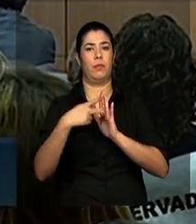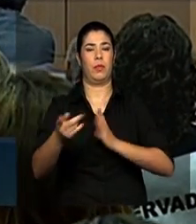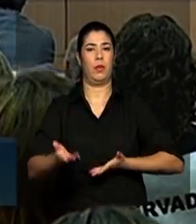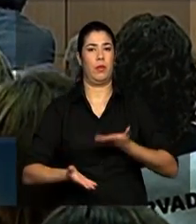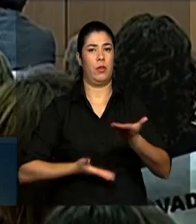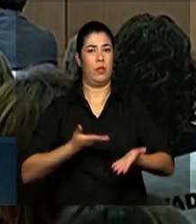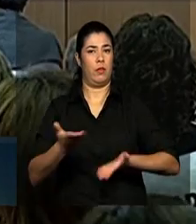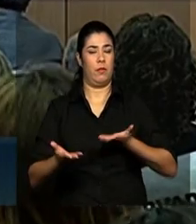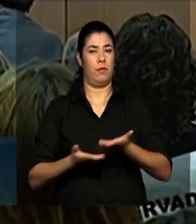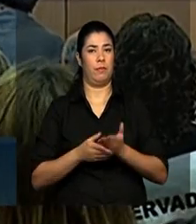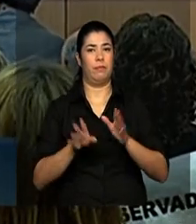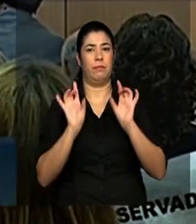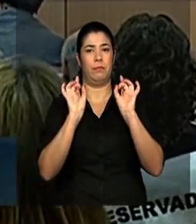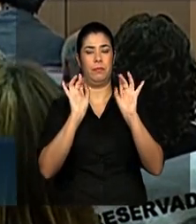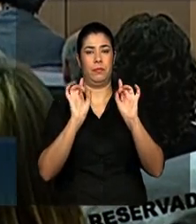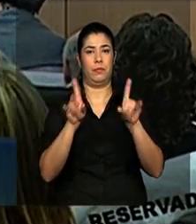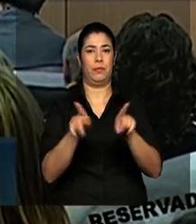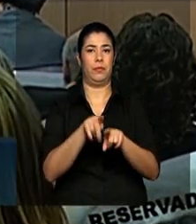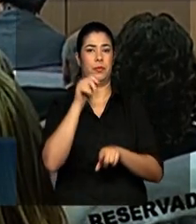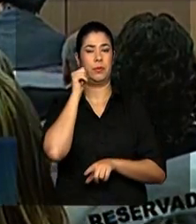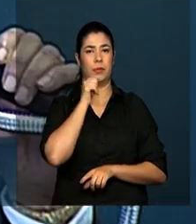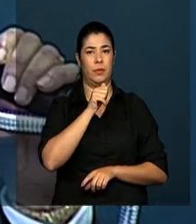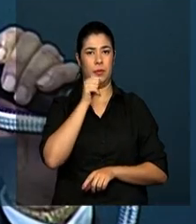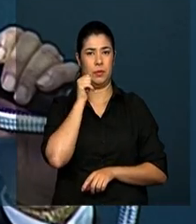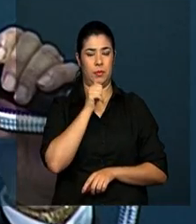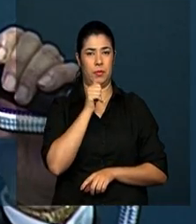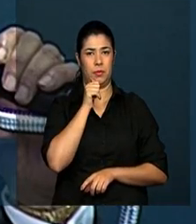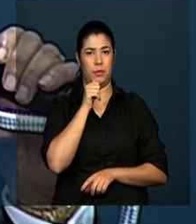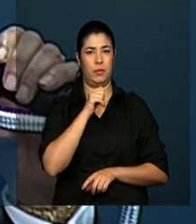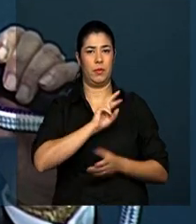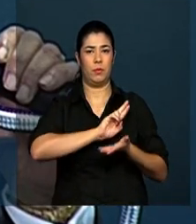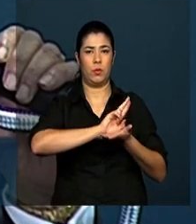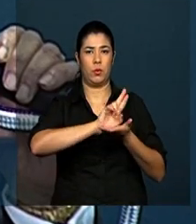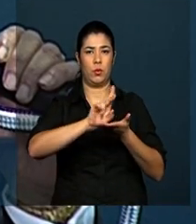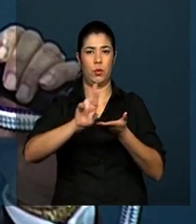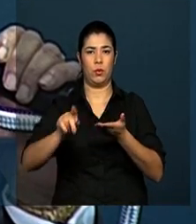serviços especializados para as mulheres,